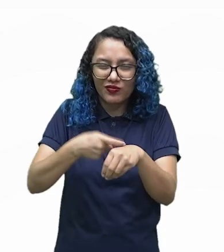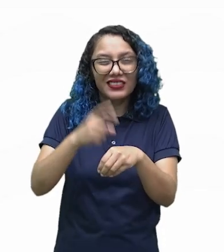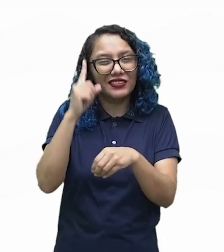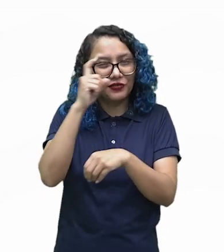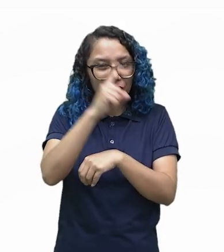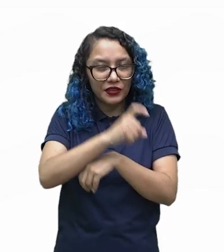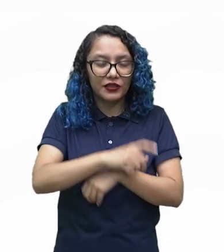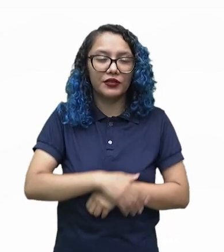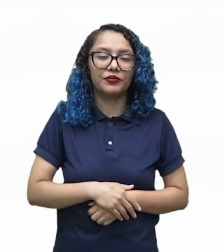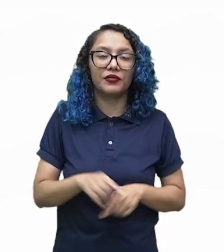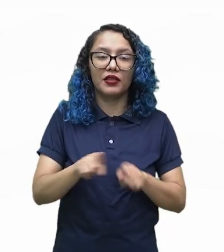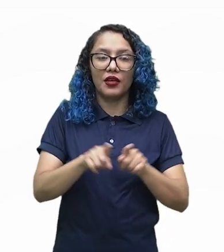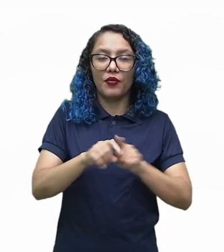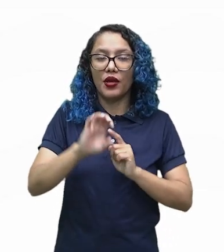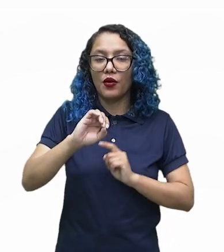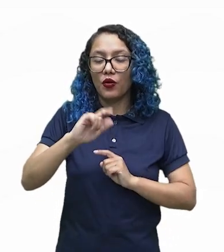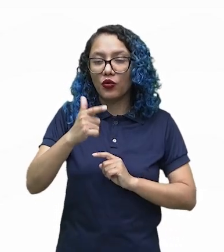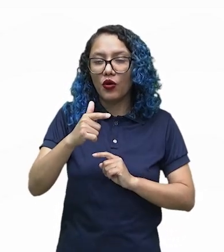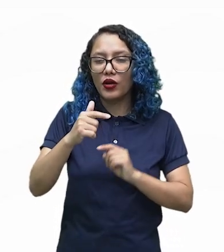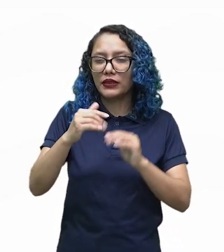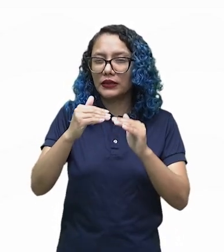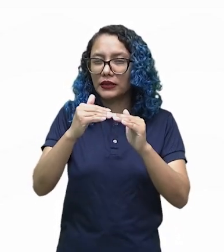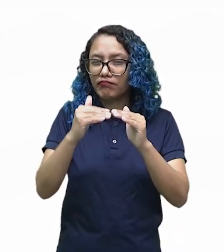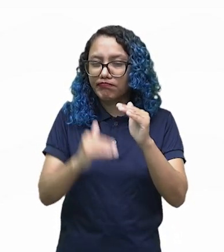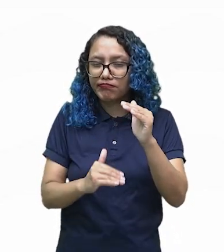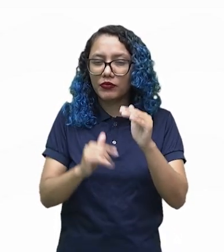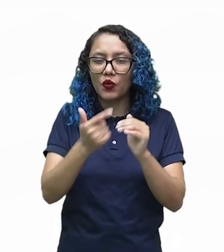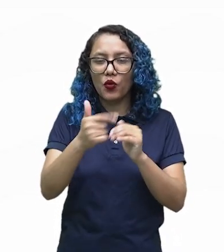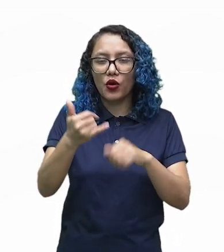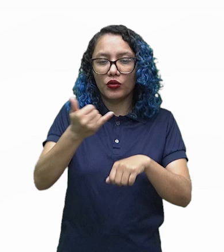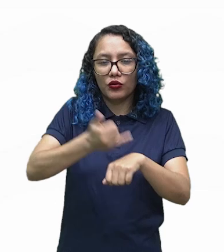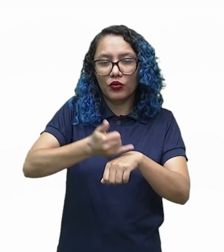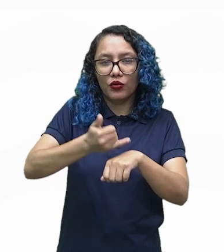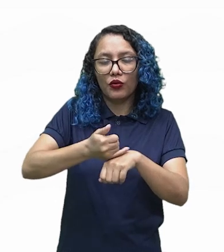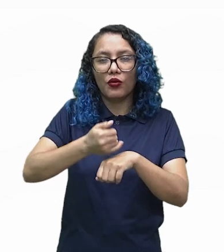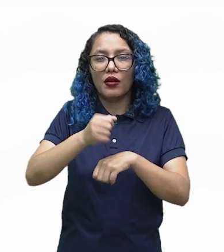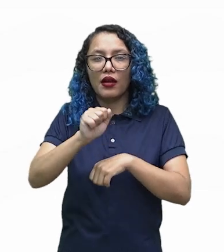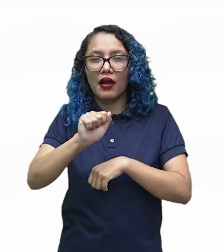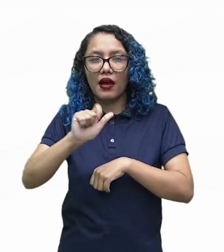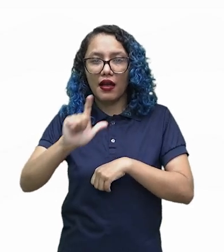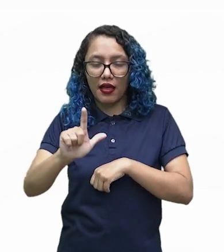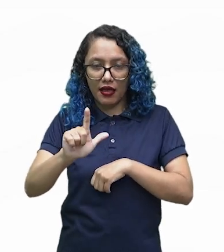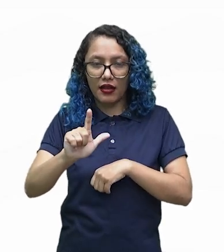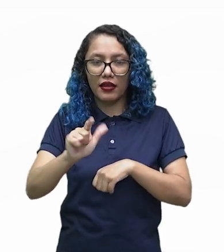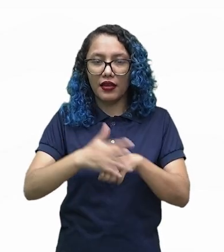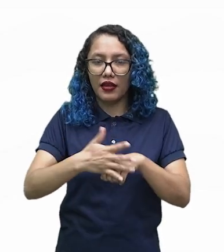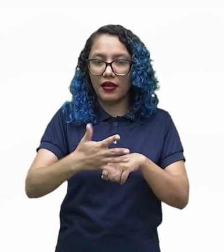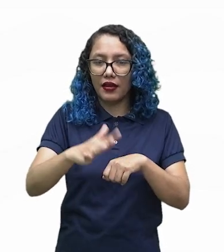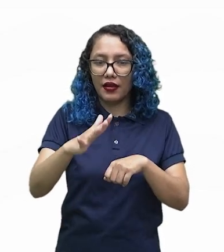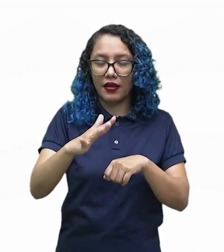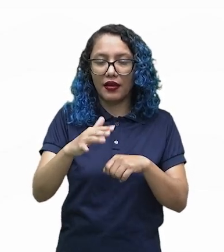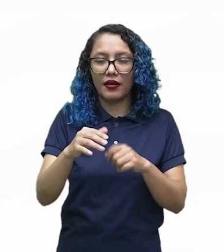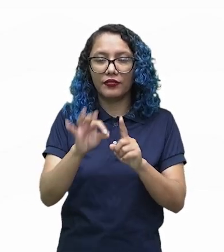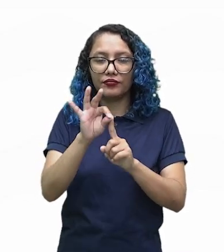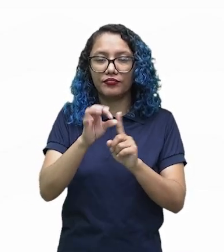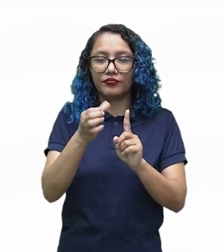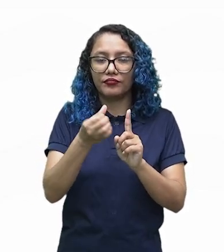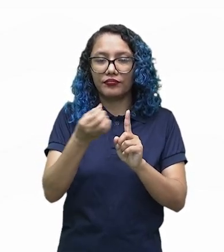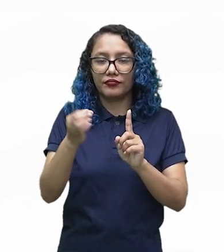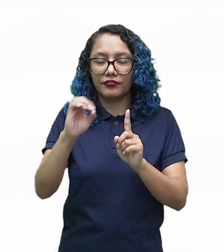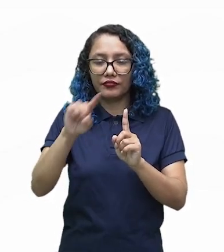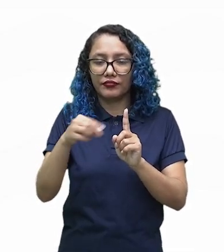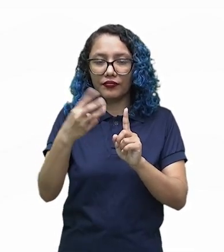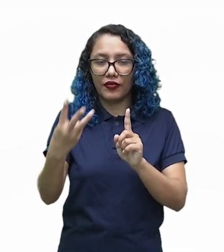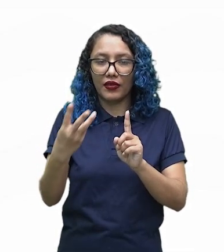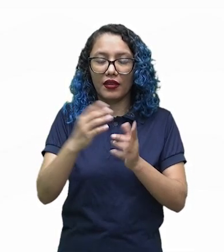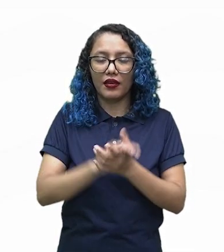aí tem o oxigênio também, que é muito baixo. O alumínio, ó, já é de 660, então, em relação ao ferro, que é de 1.500, então a gente